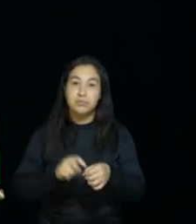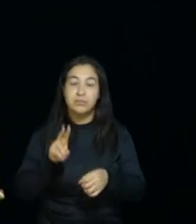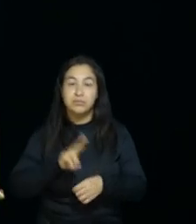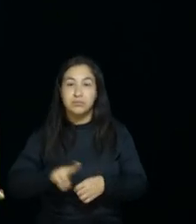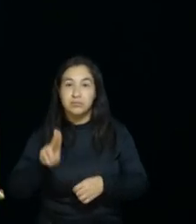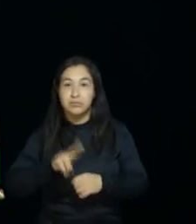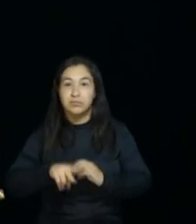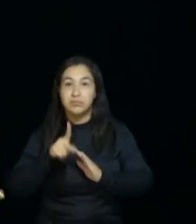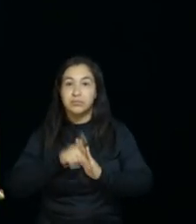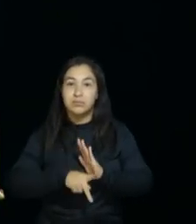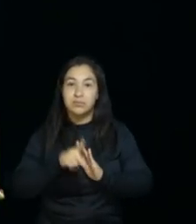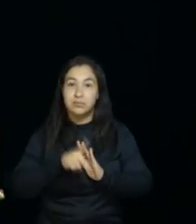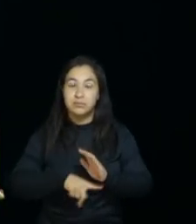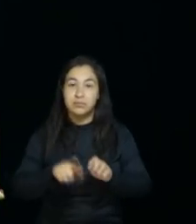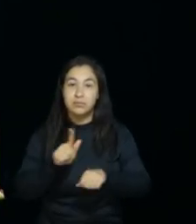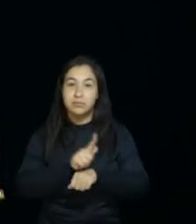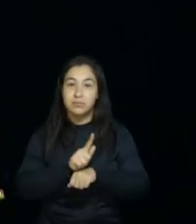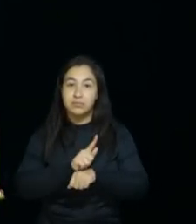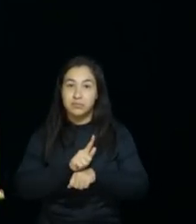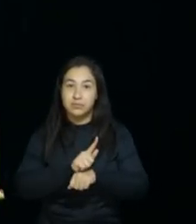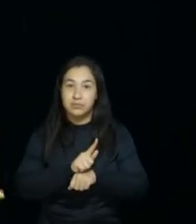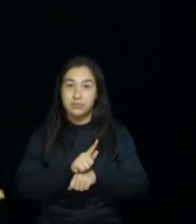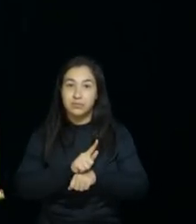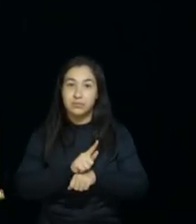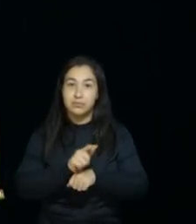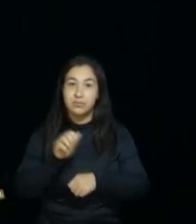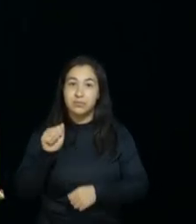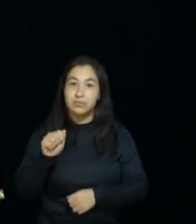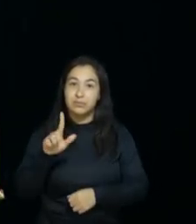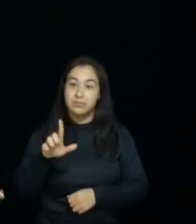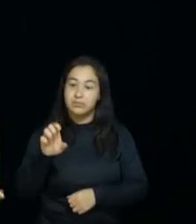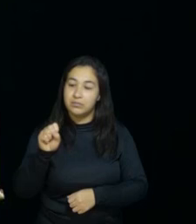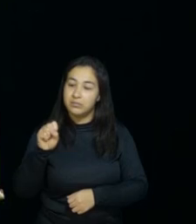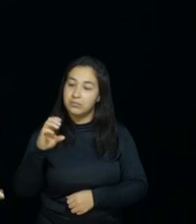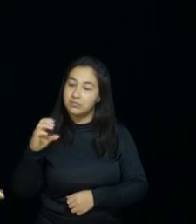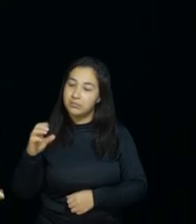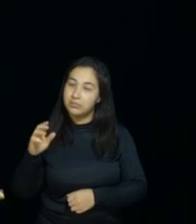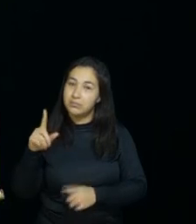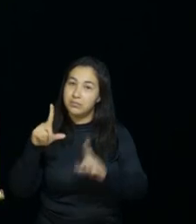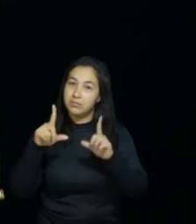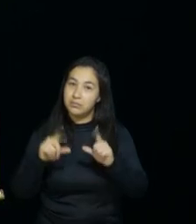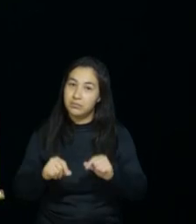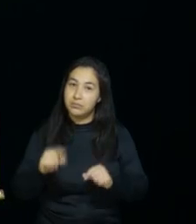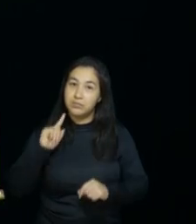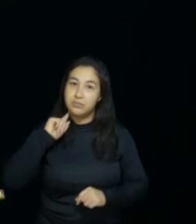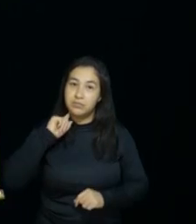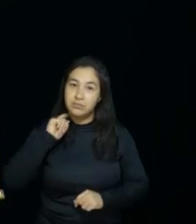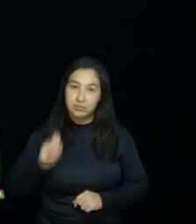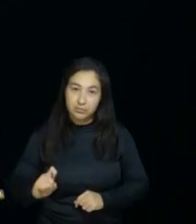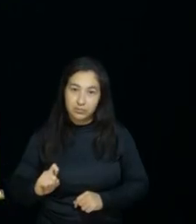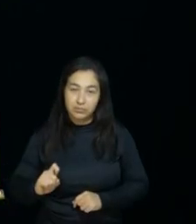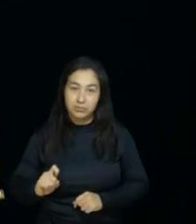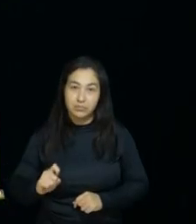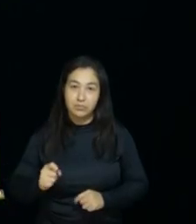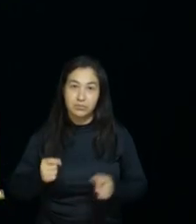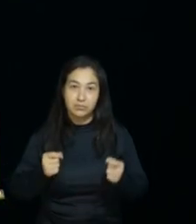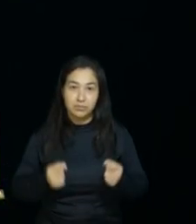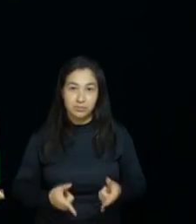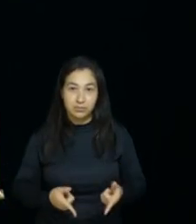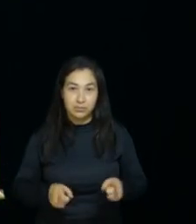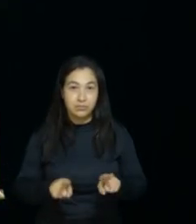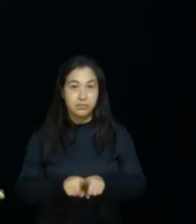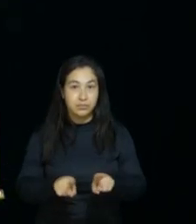de gerenciamento dos resíduos sólidos, chamado Alesc Menos Lixo, o Pedalesc, que é um incentivo ao uso das